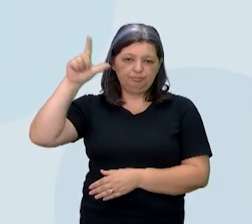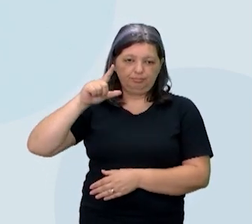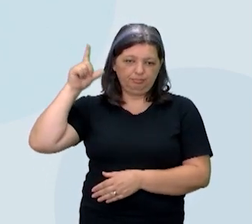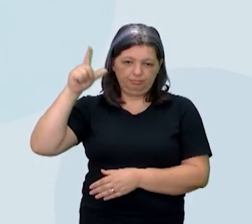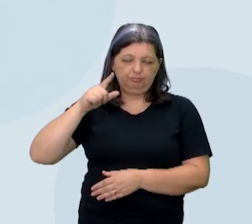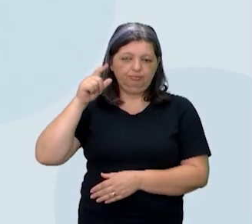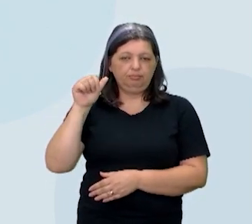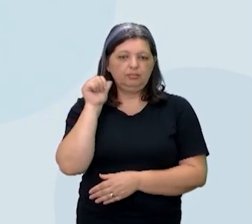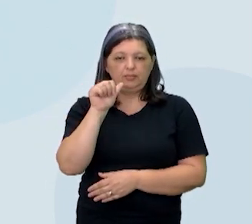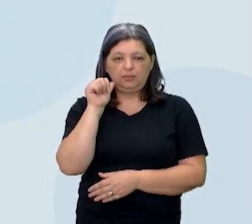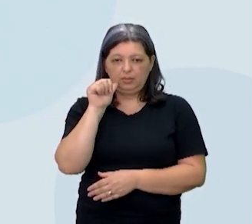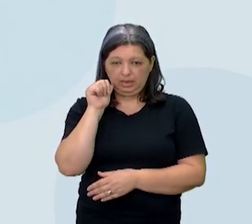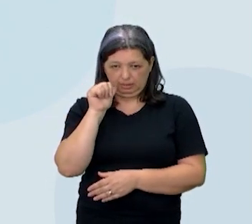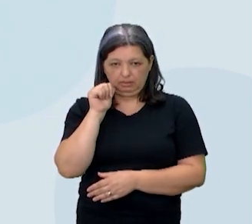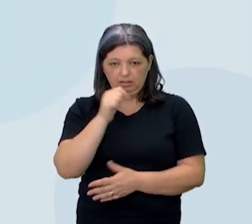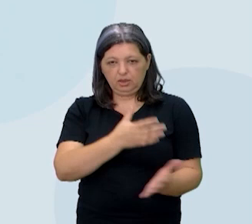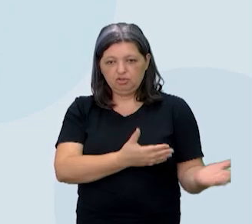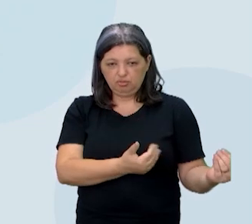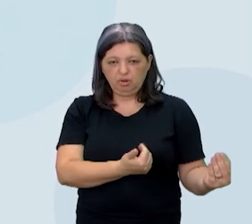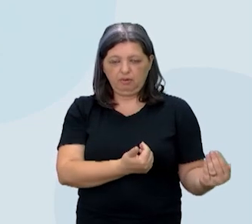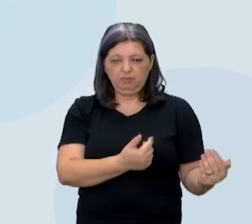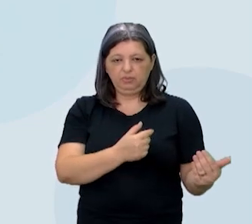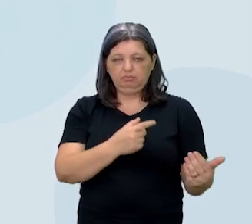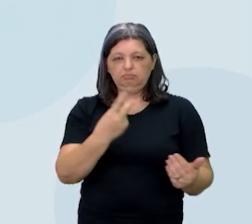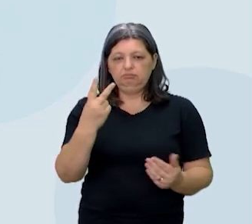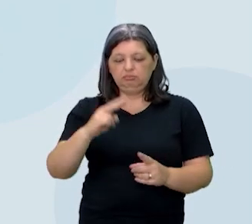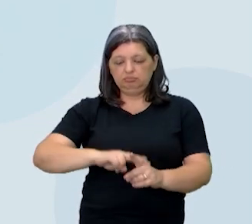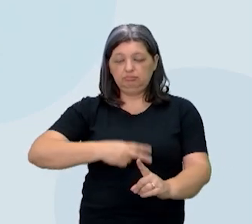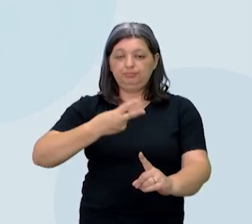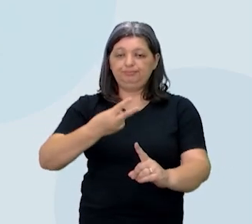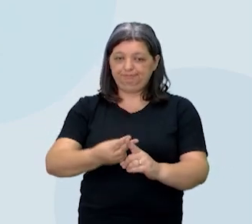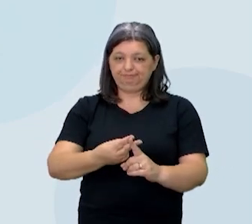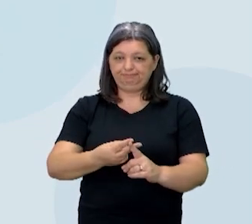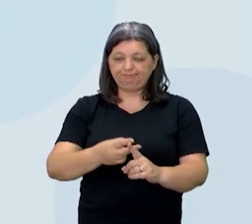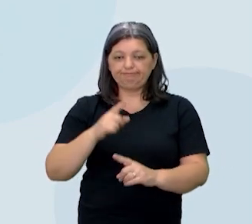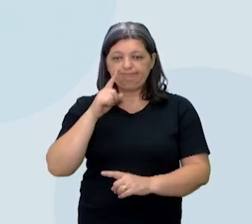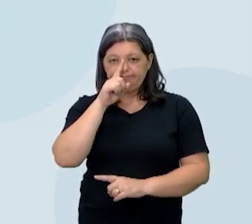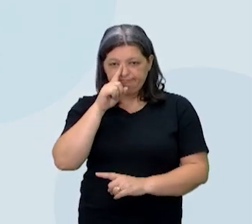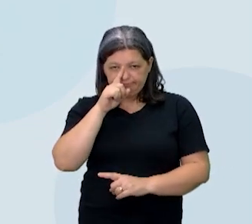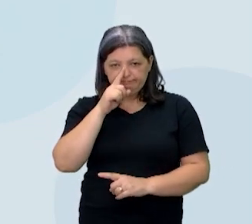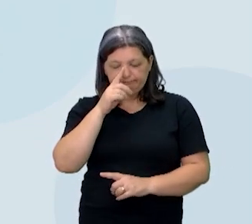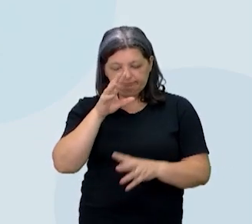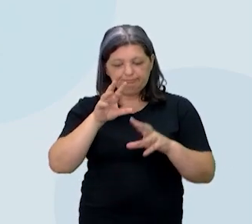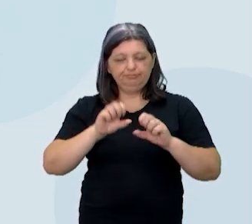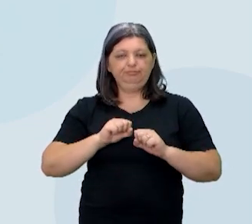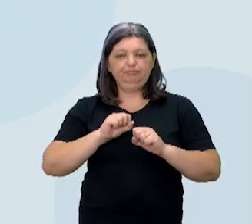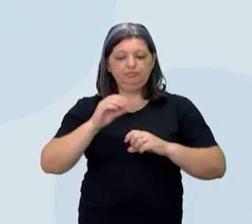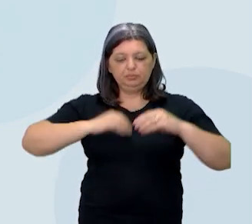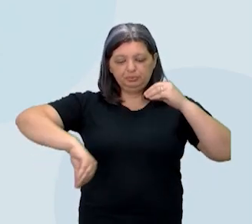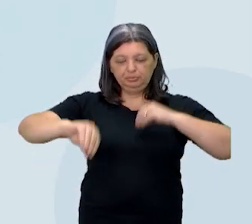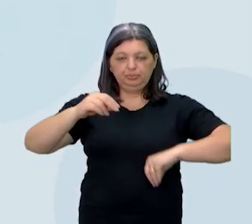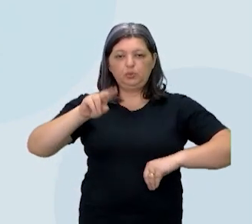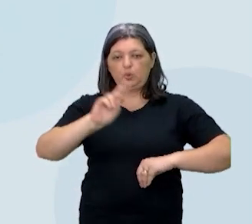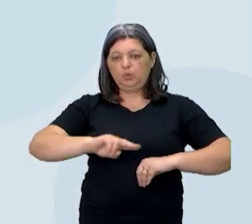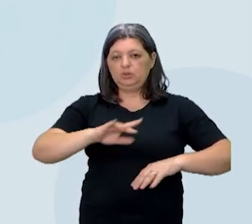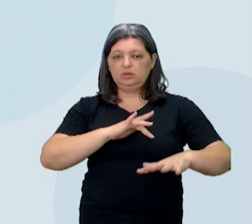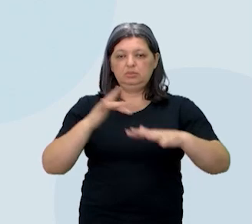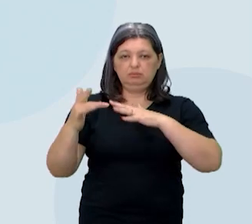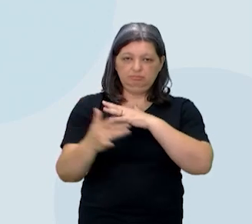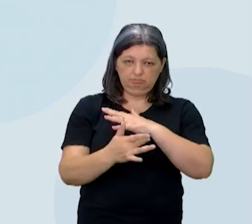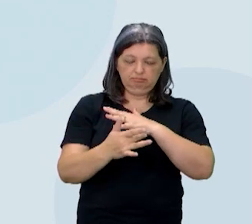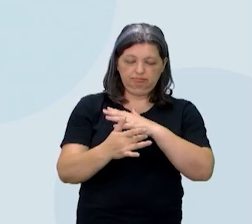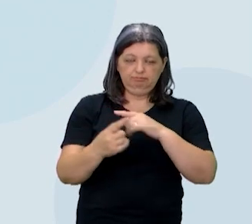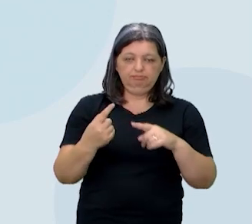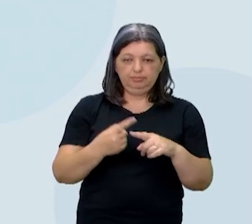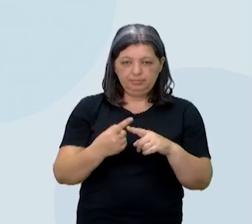do sexo feminino apresentam 2 vezes mais chances de terem depressão ao utilizar redes sociais do que os